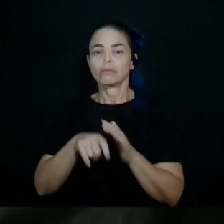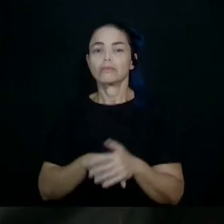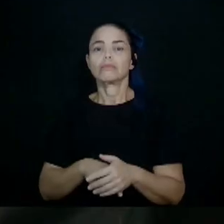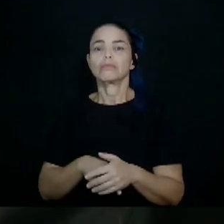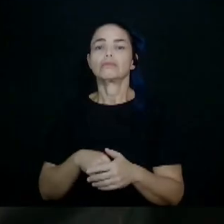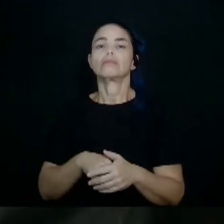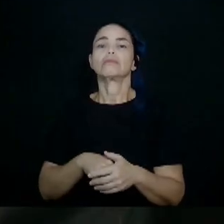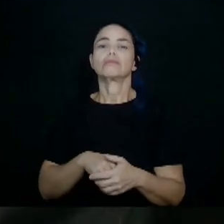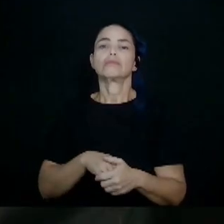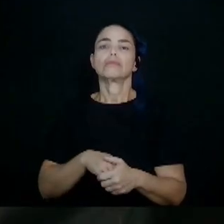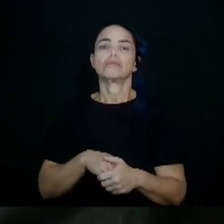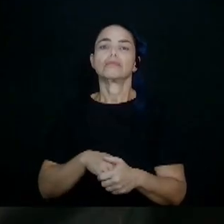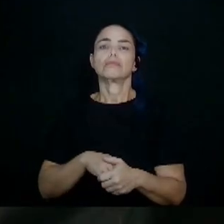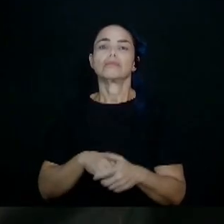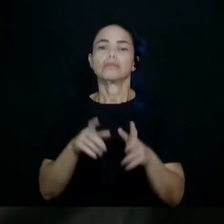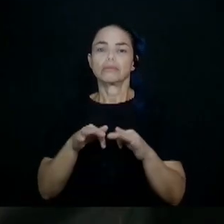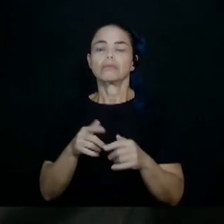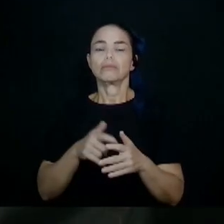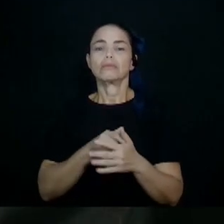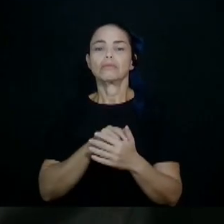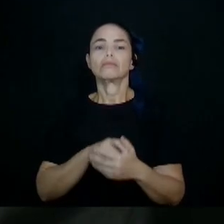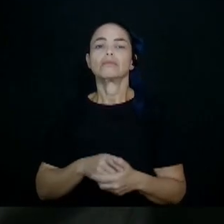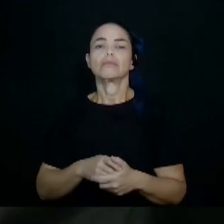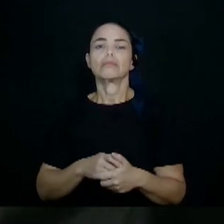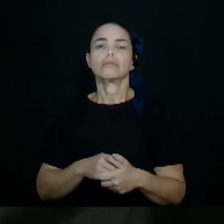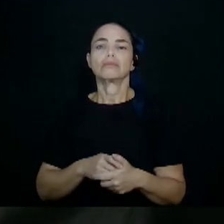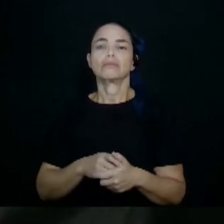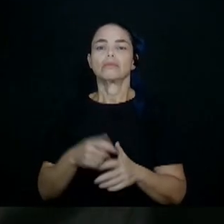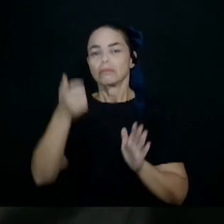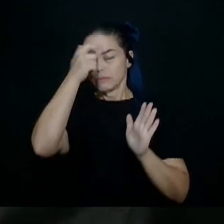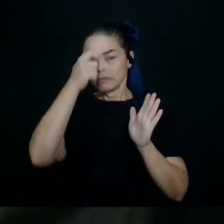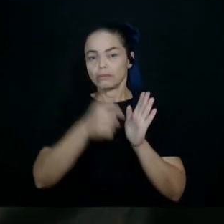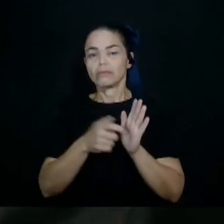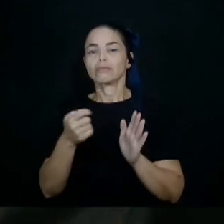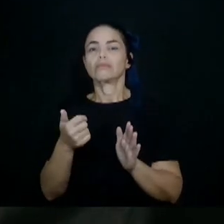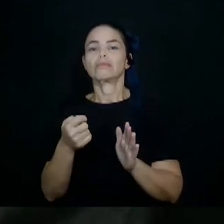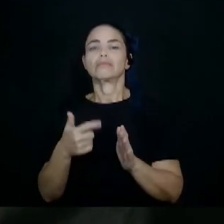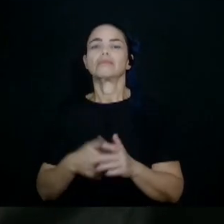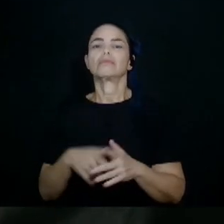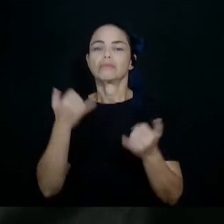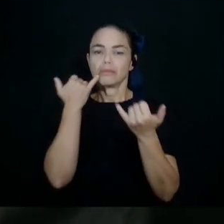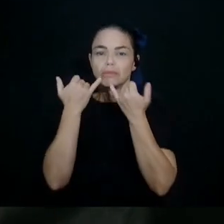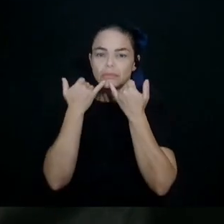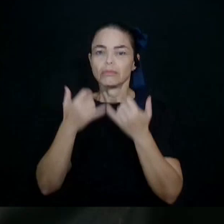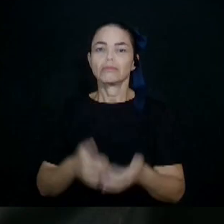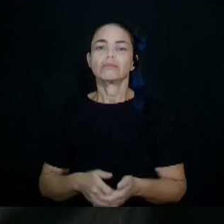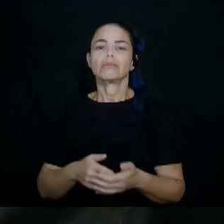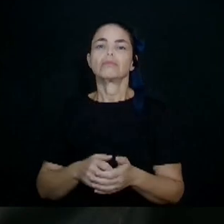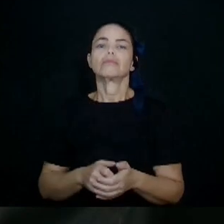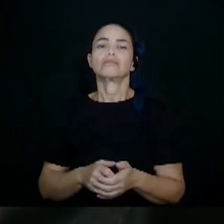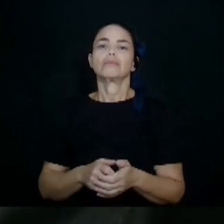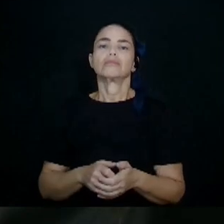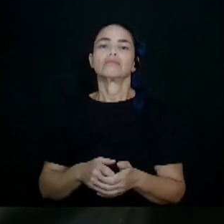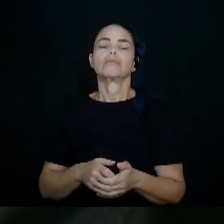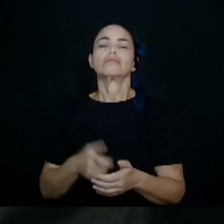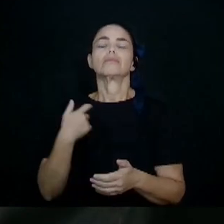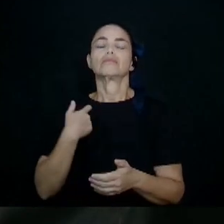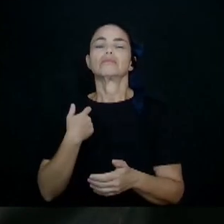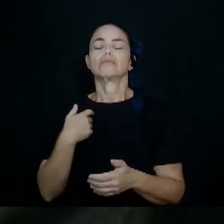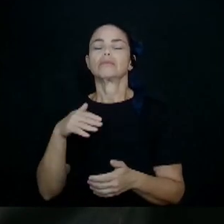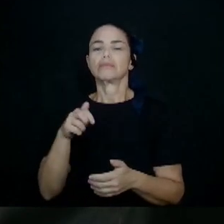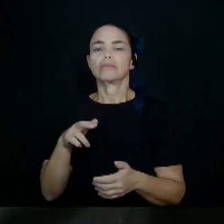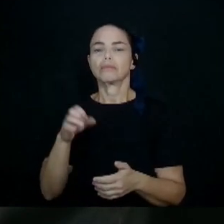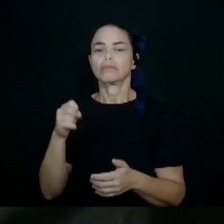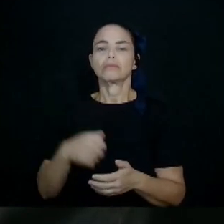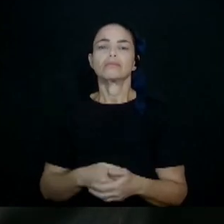produção? E a gente já vai para as considerações finais. A Iria está chegando aí já com informações atualizadas, então vamos lá. O Marcos Vinícius do